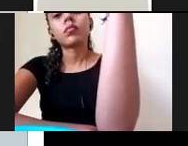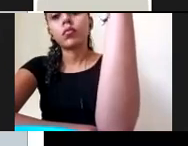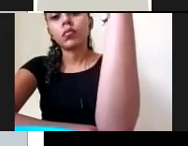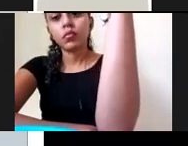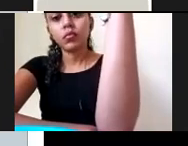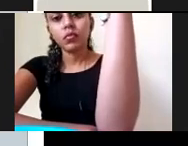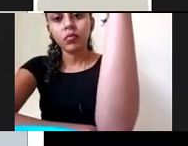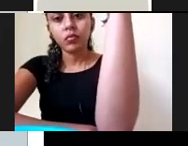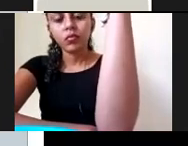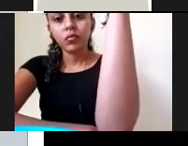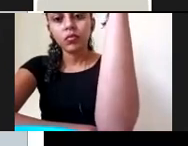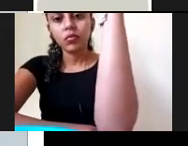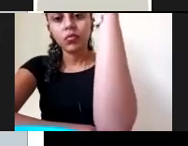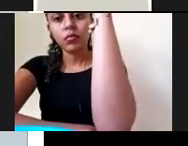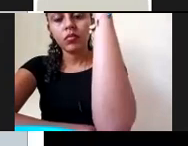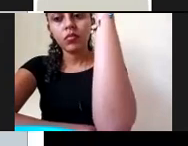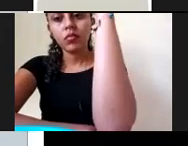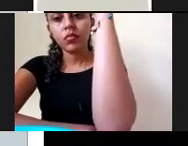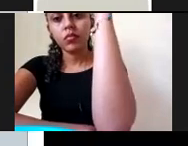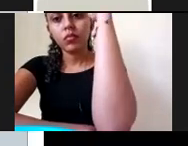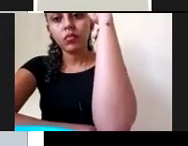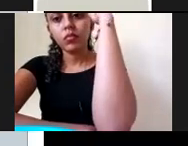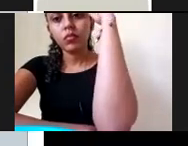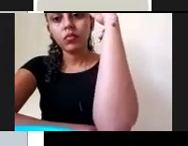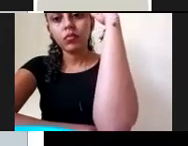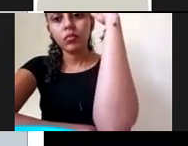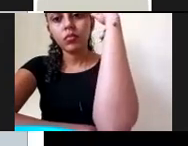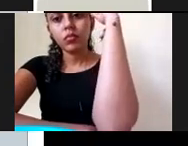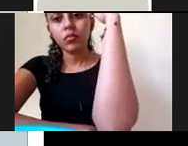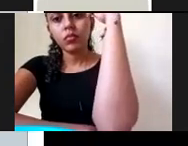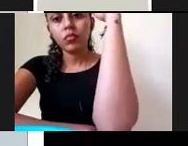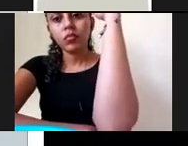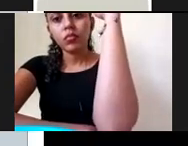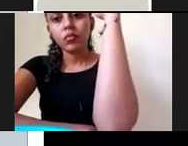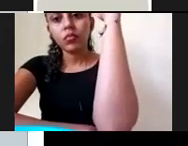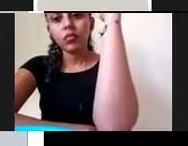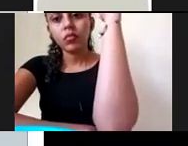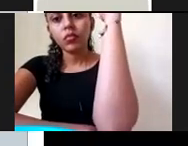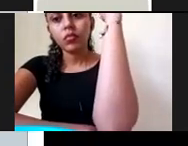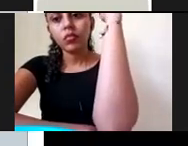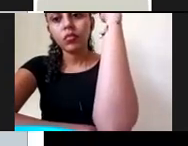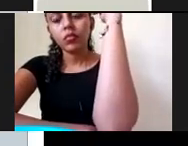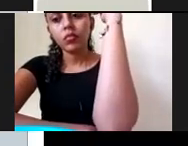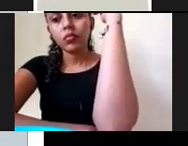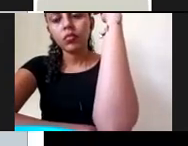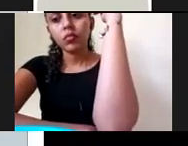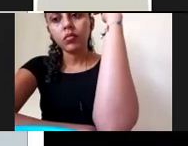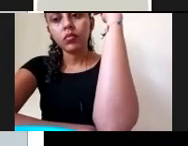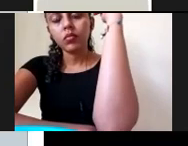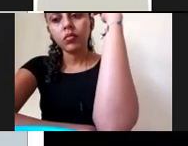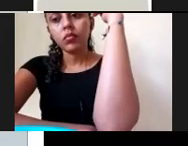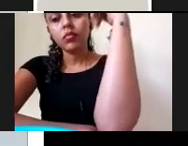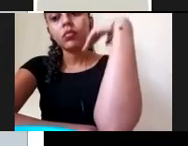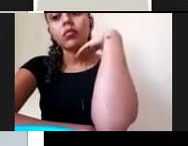cândida, que a língua também pode ter cândida. O pescoço, que a gente avalia os nódulos, os